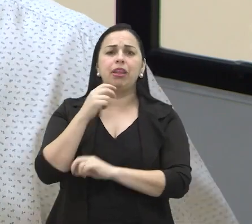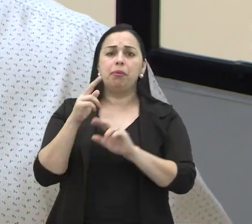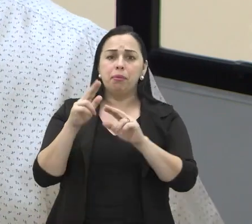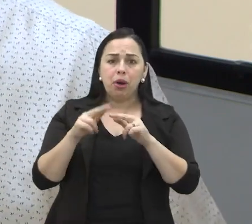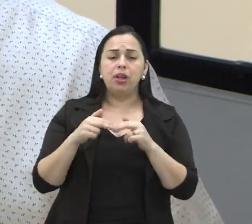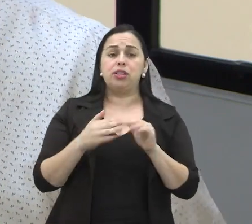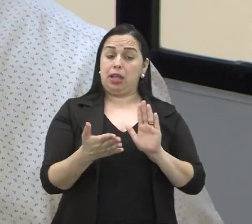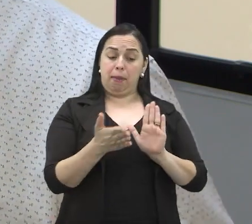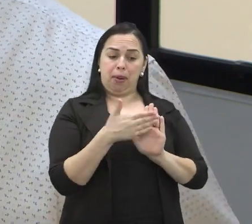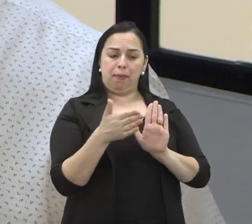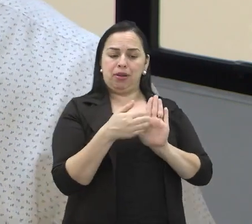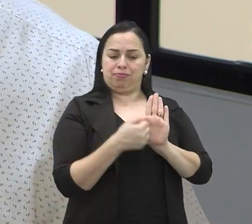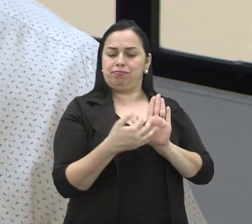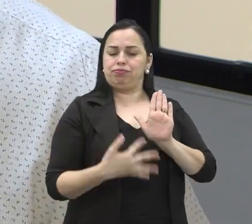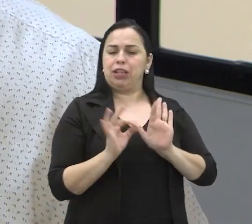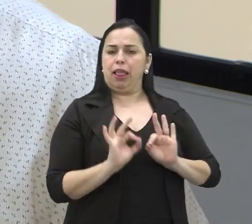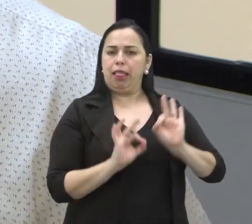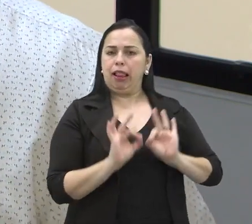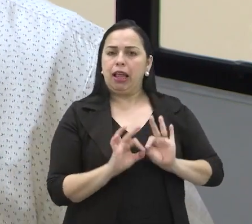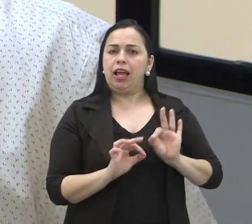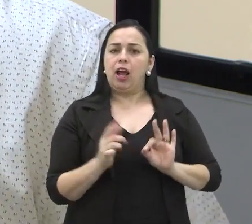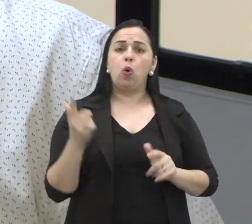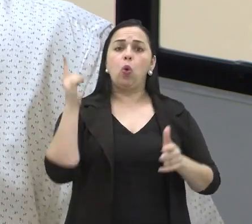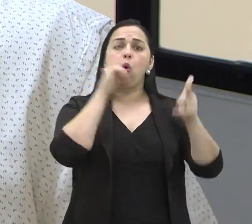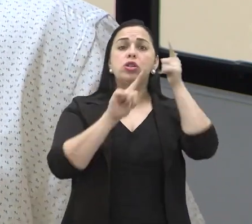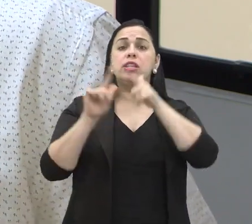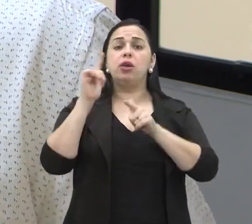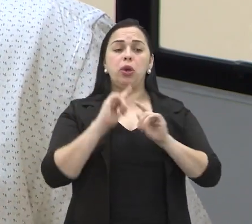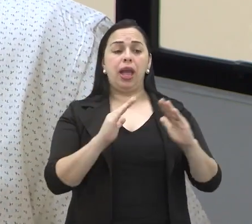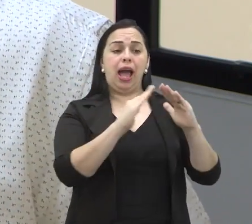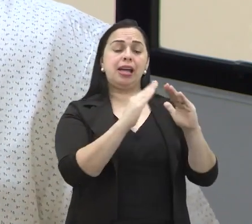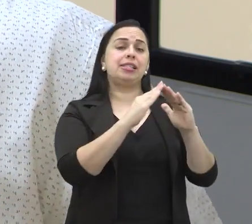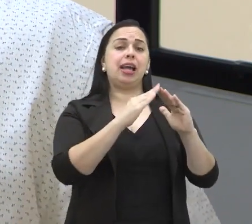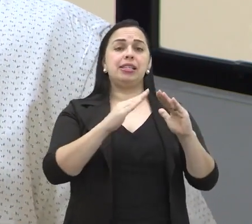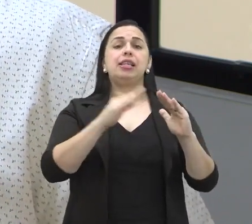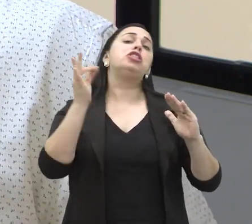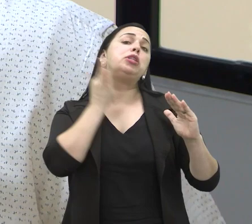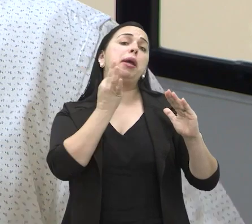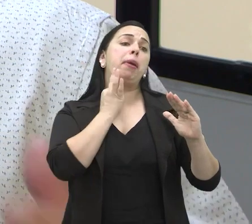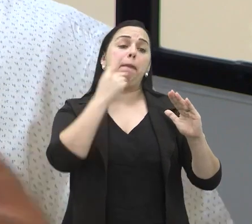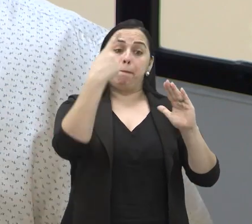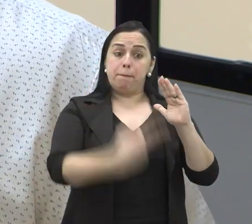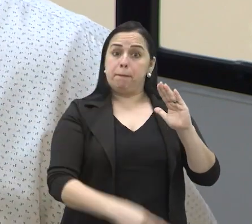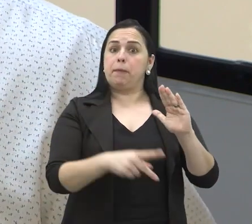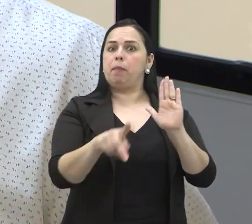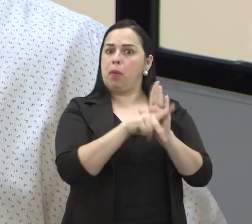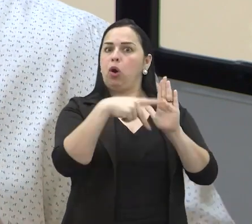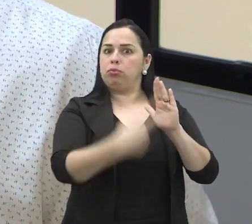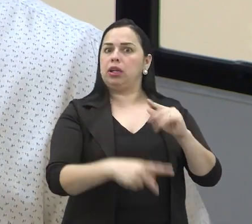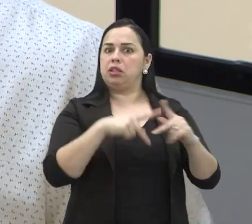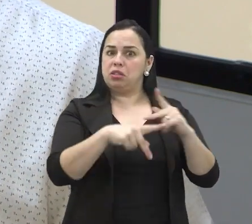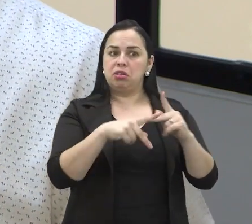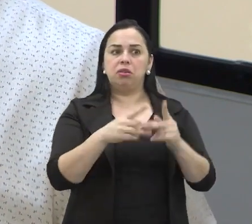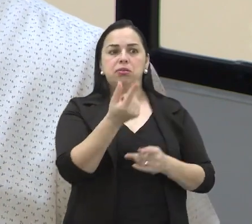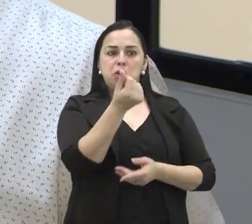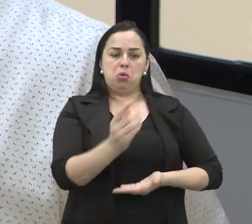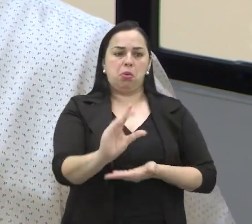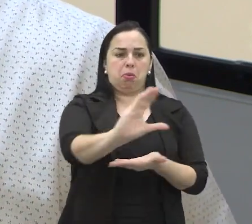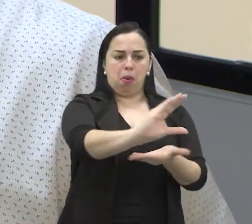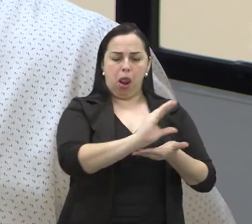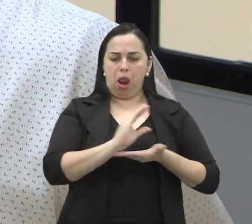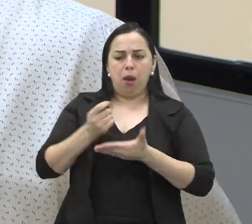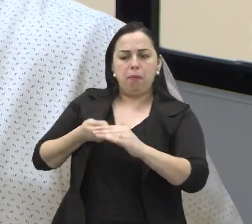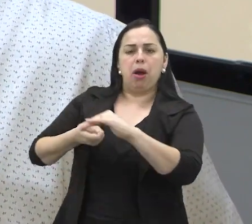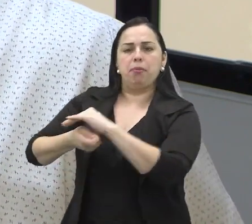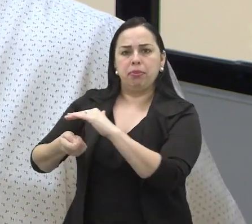casas de loterias e principalmente municipais. E isso a gente estudando deu a entender e dá para a gente, essa é a proposta do nosso